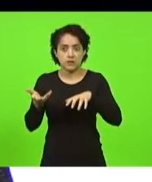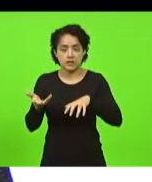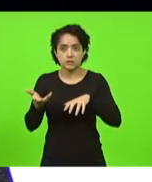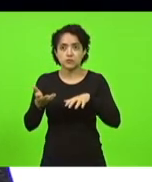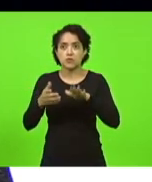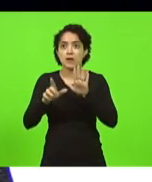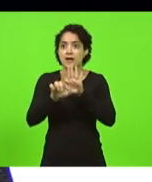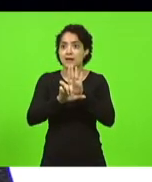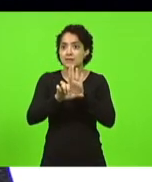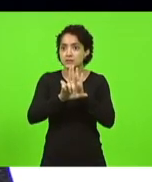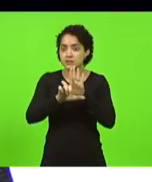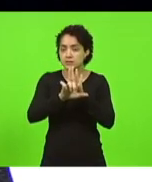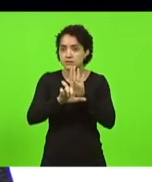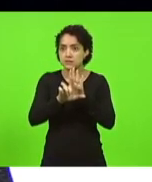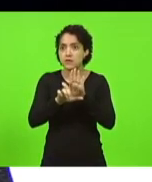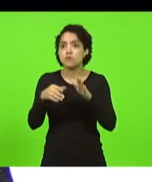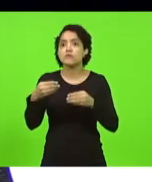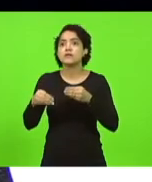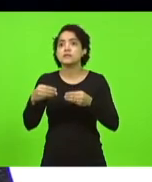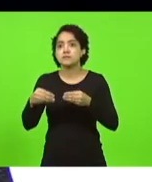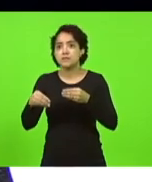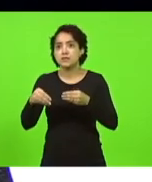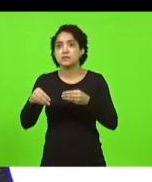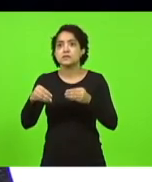que flexibiliza o Código Florestal